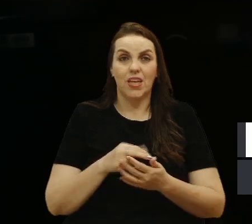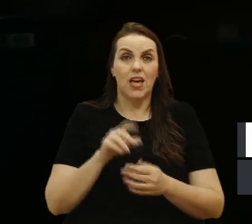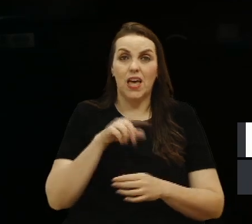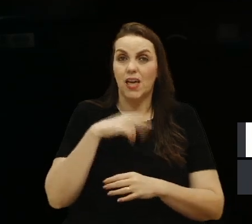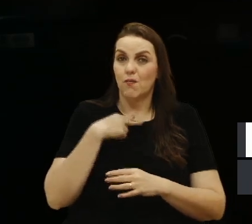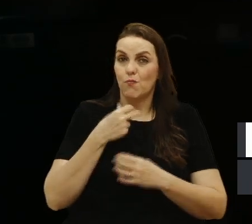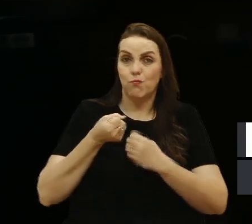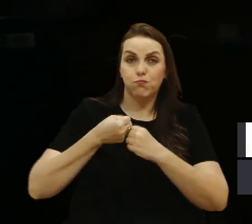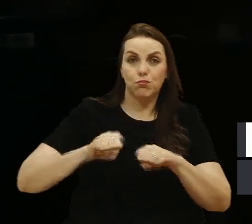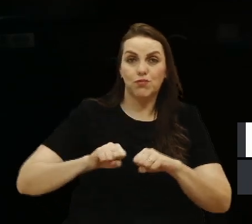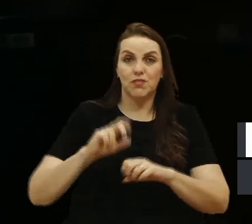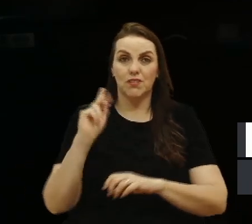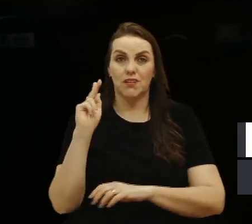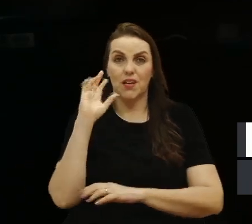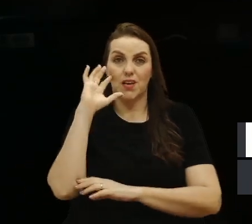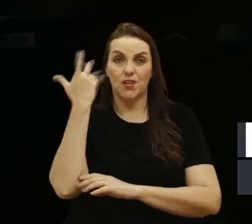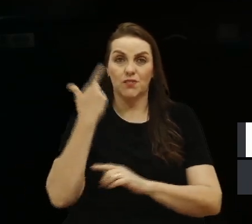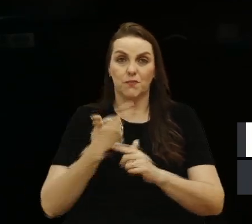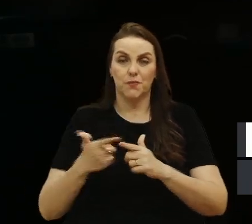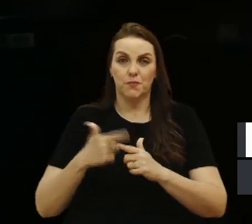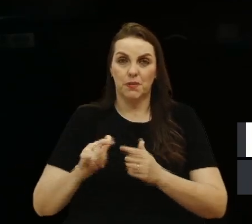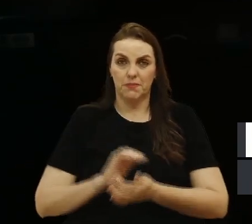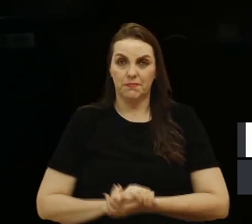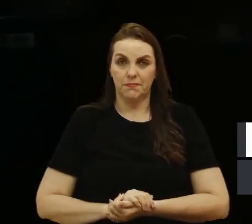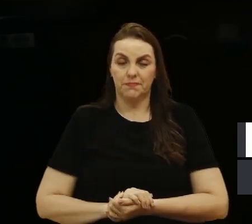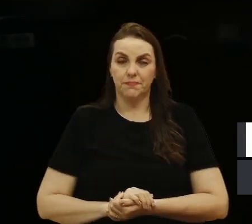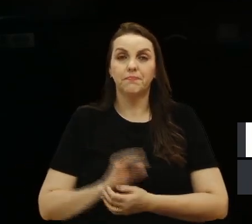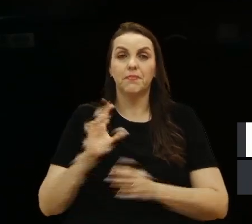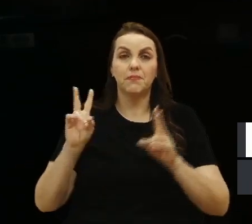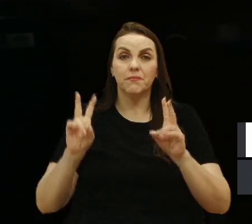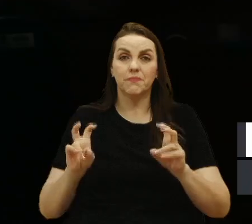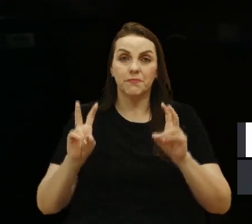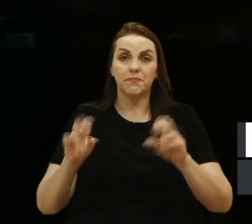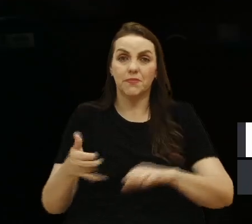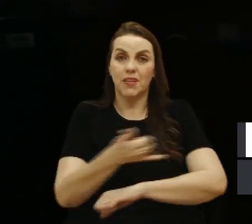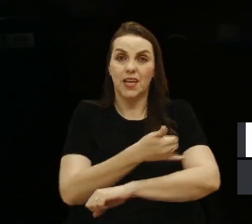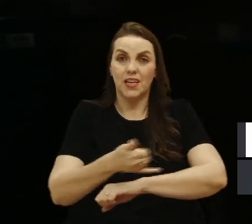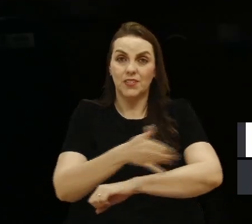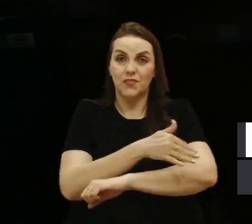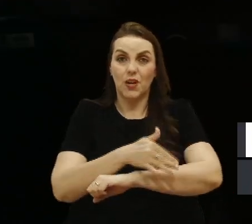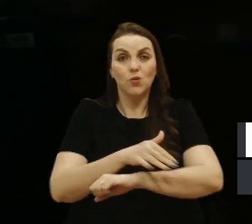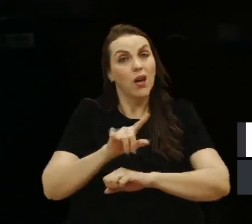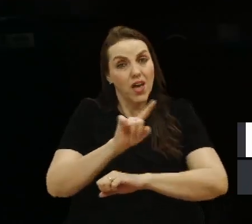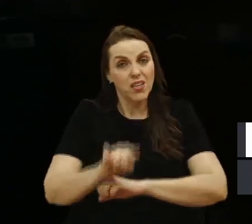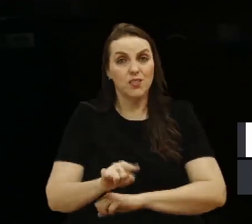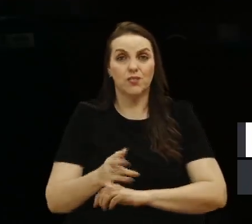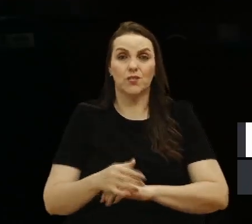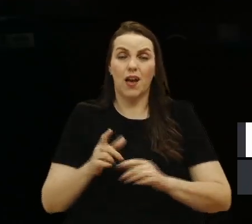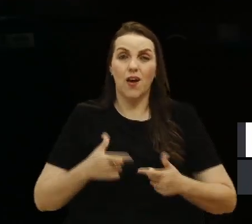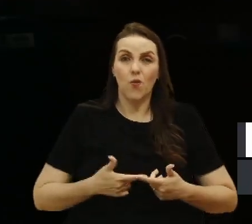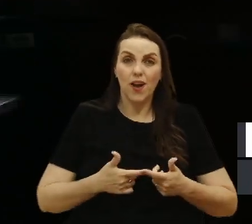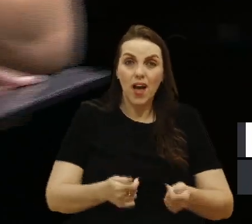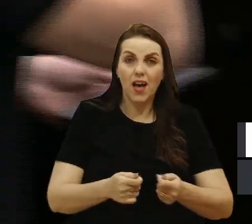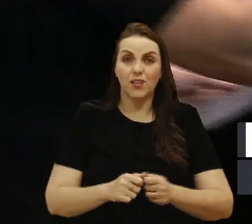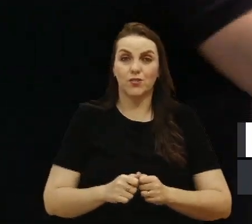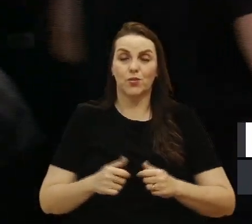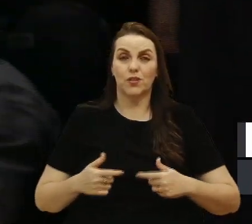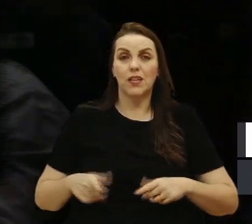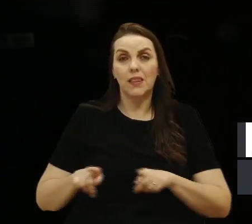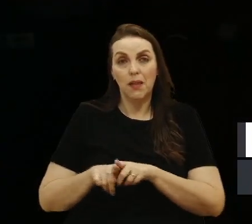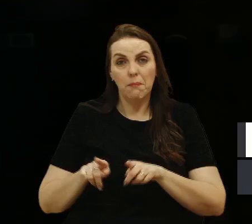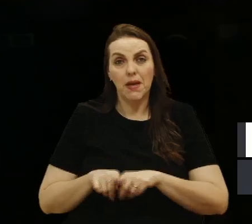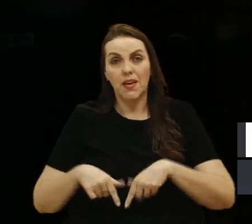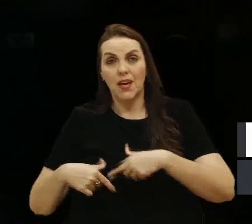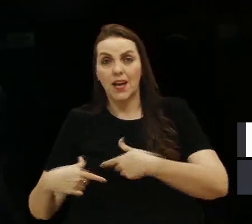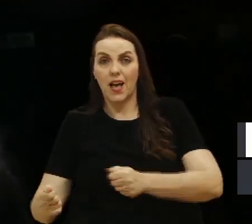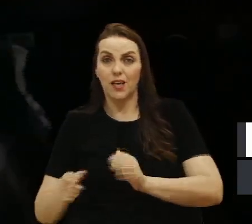impossível de resolver os problemas. E sobre essa questão do asfalto, é isso, tem a questão do custo, tem a questão do custo-benefício, mas